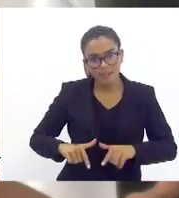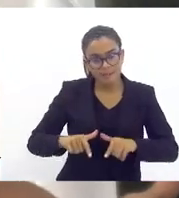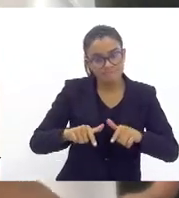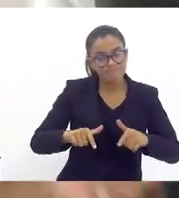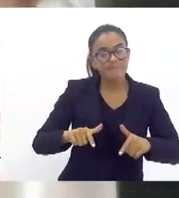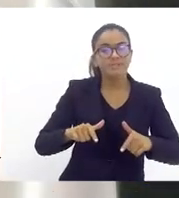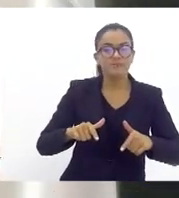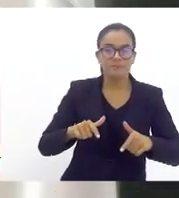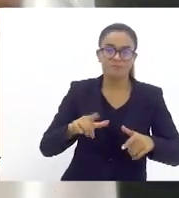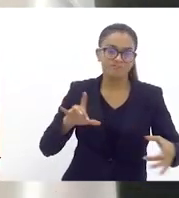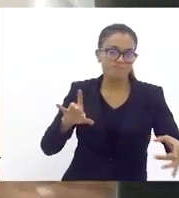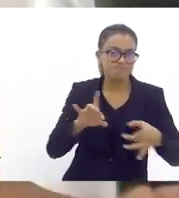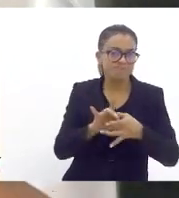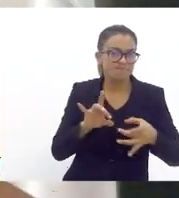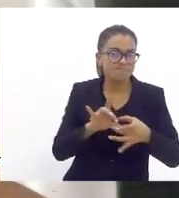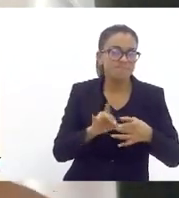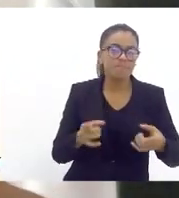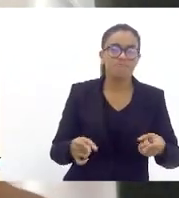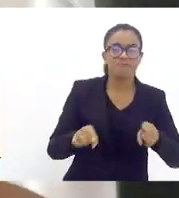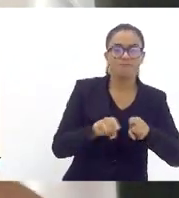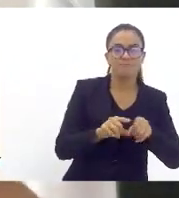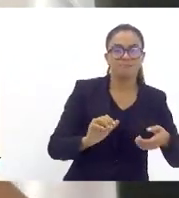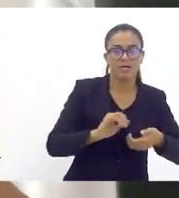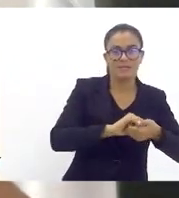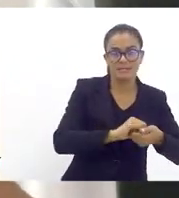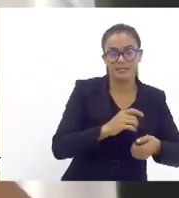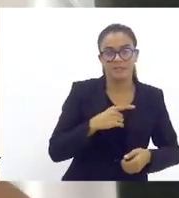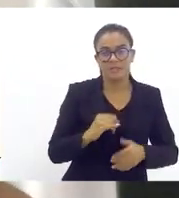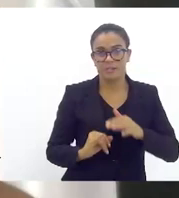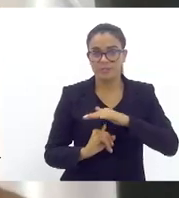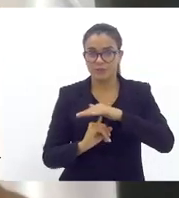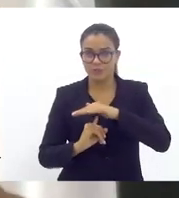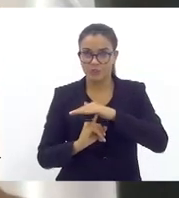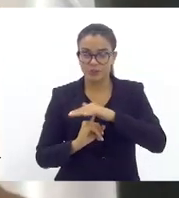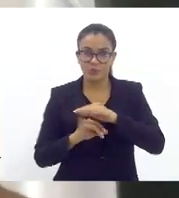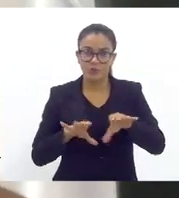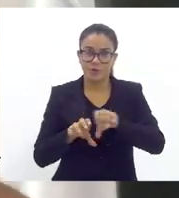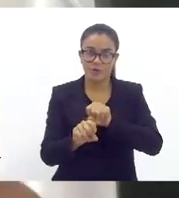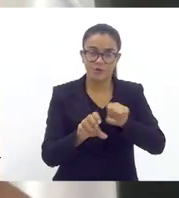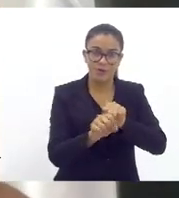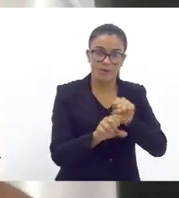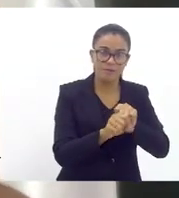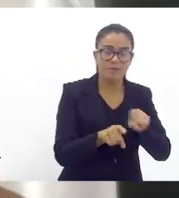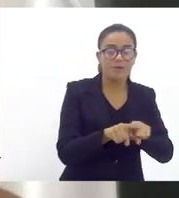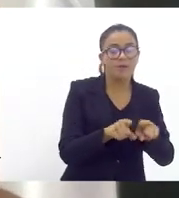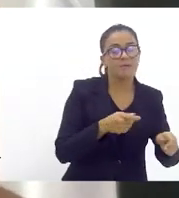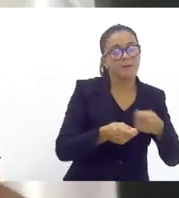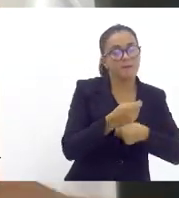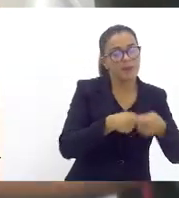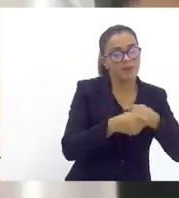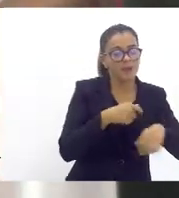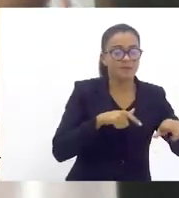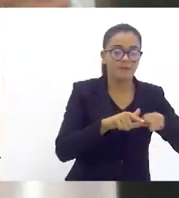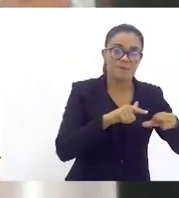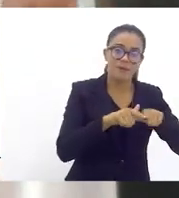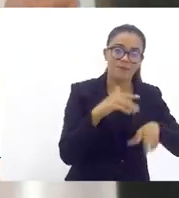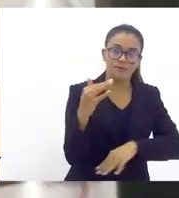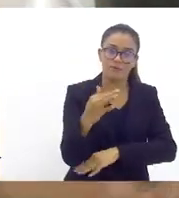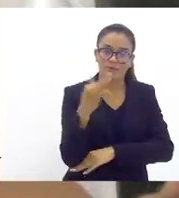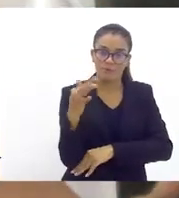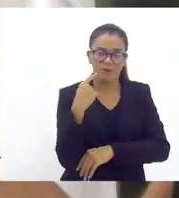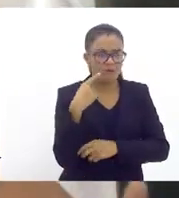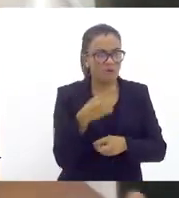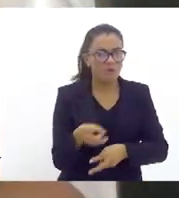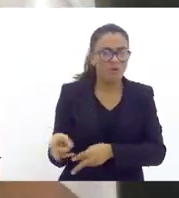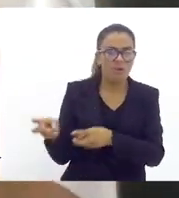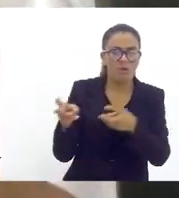celebram parcerias entre instituições de formação e o mercado de trabalho formal. O que a gente